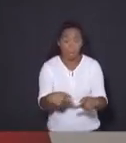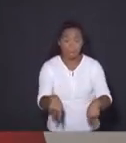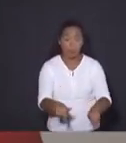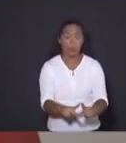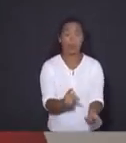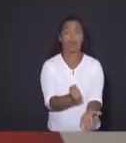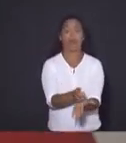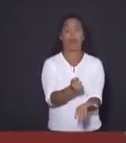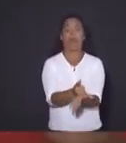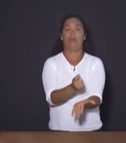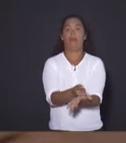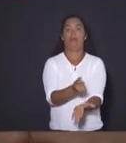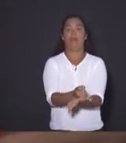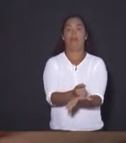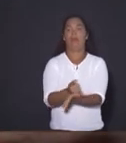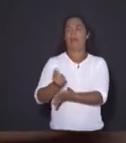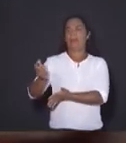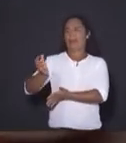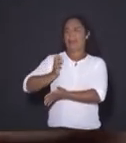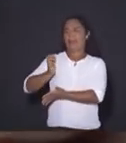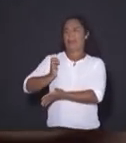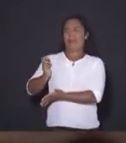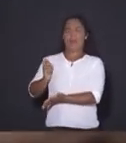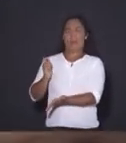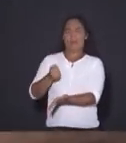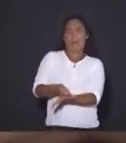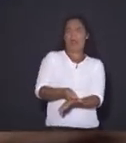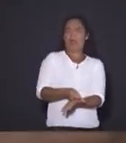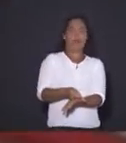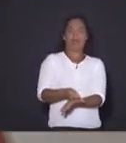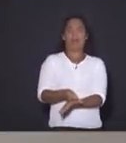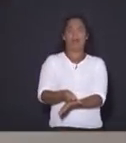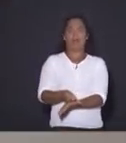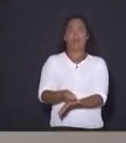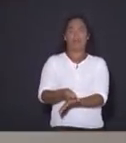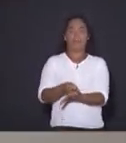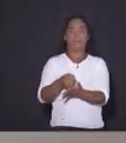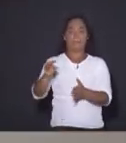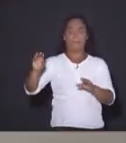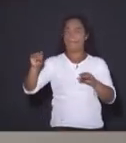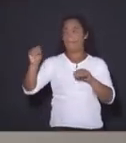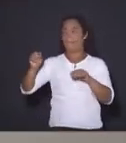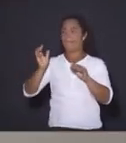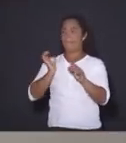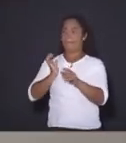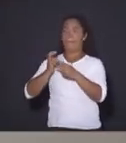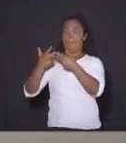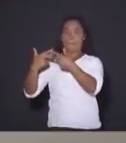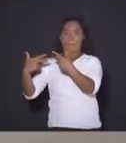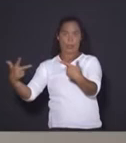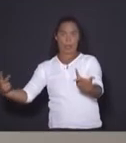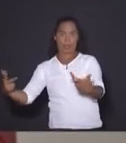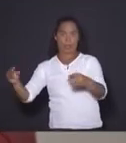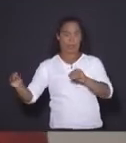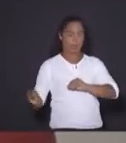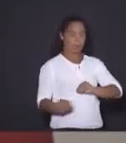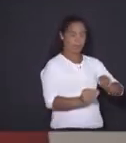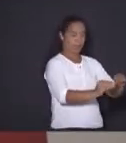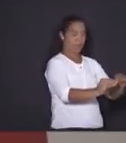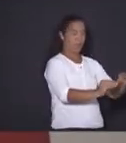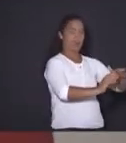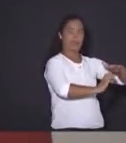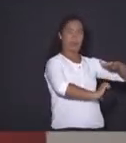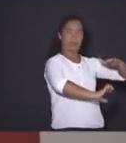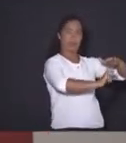paguem impostos os ricos que eles fazem com os seus bens eles têm uma empresa que a empresa